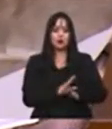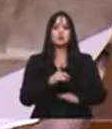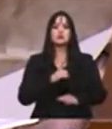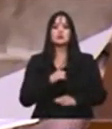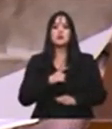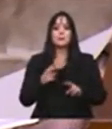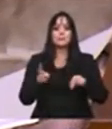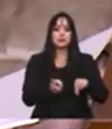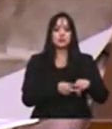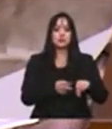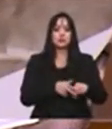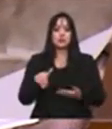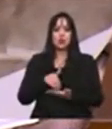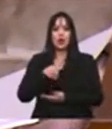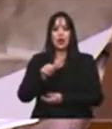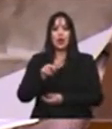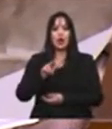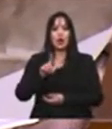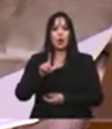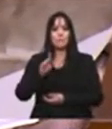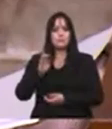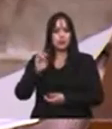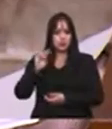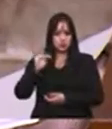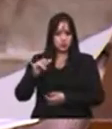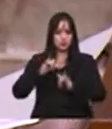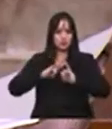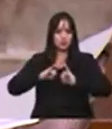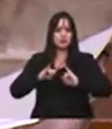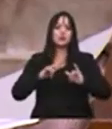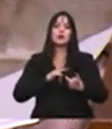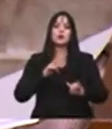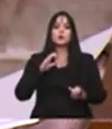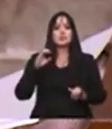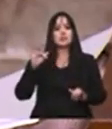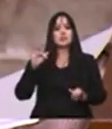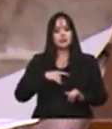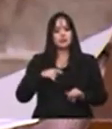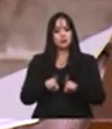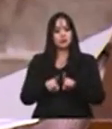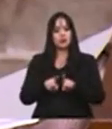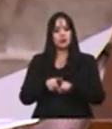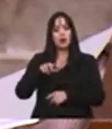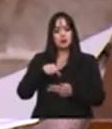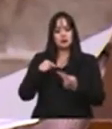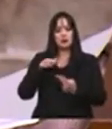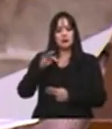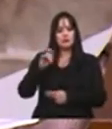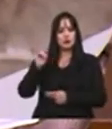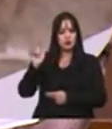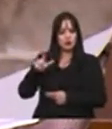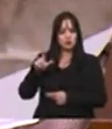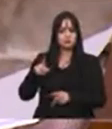no escritório de Albert Youssef, termos de declarações de Albert Youssef e de Rafael Ângelo